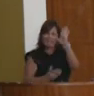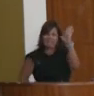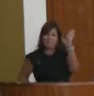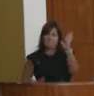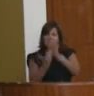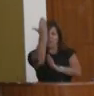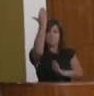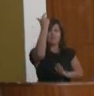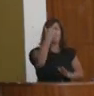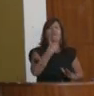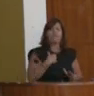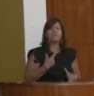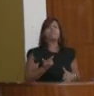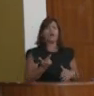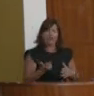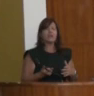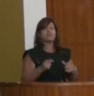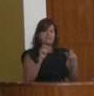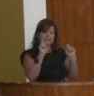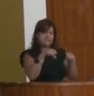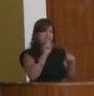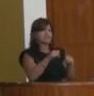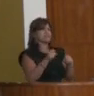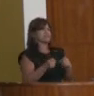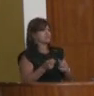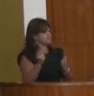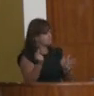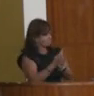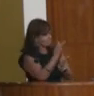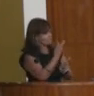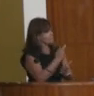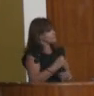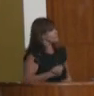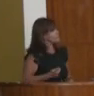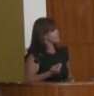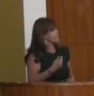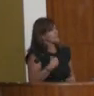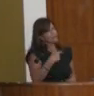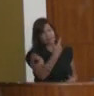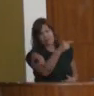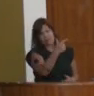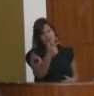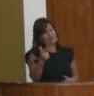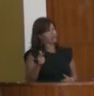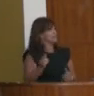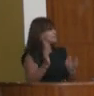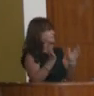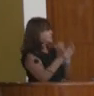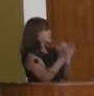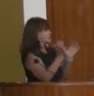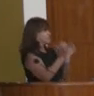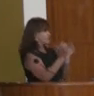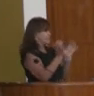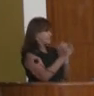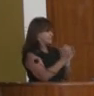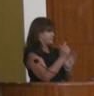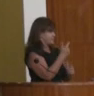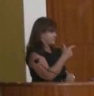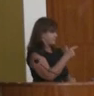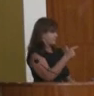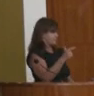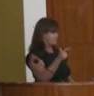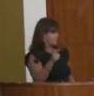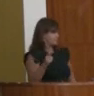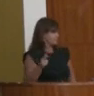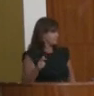governador, isso vai acontecer, porque, pelo que eu entendi, ainda não acontece. O Royal, pelo que o Humberto